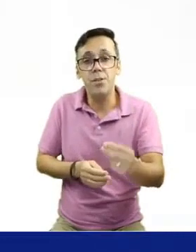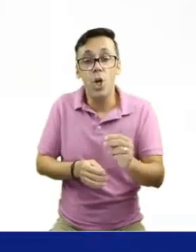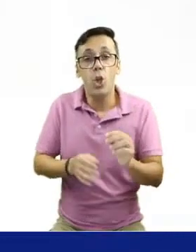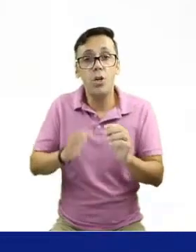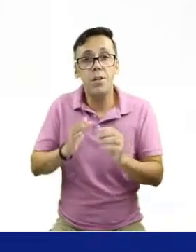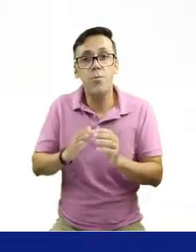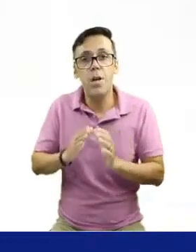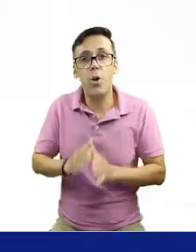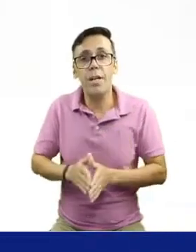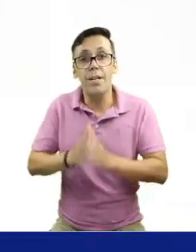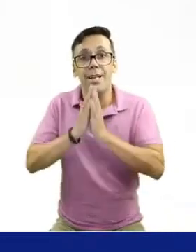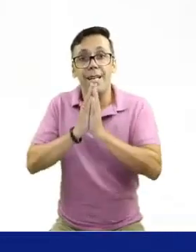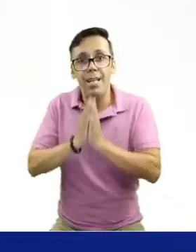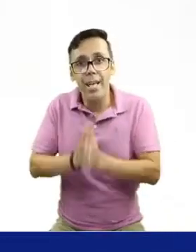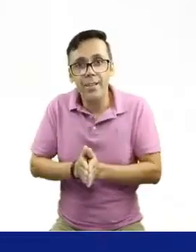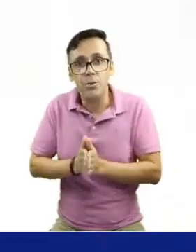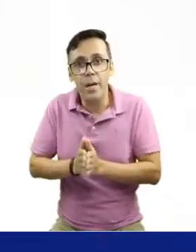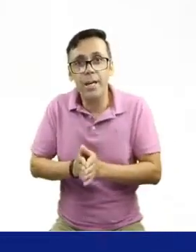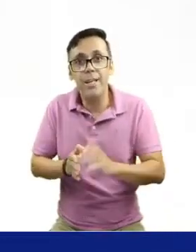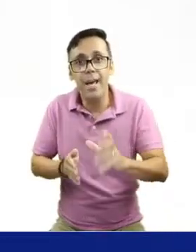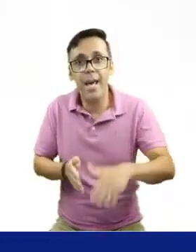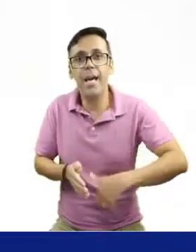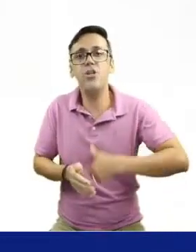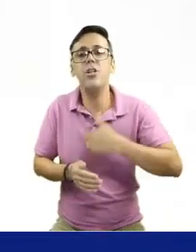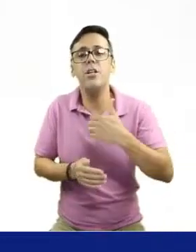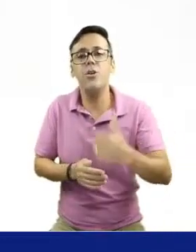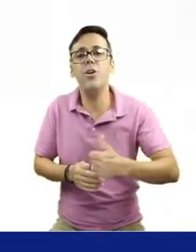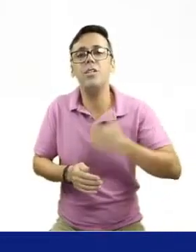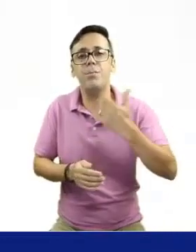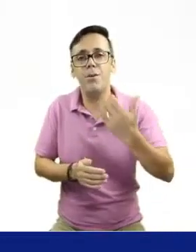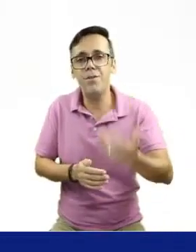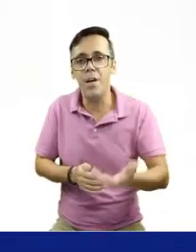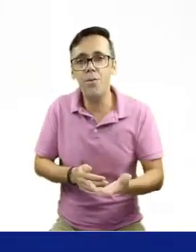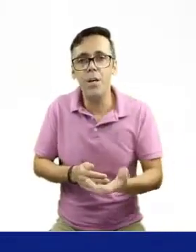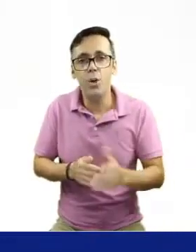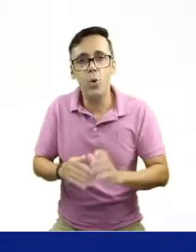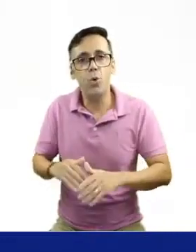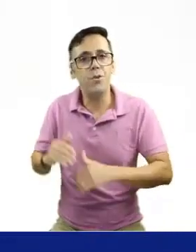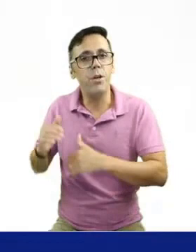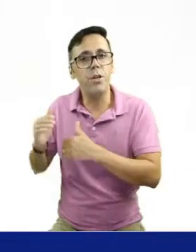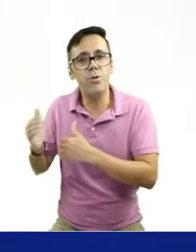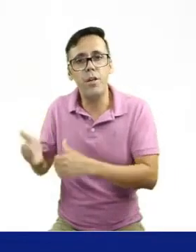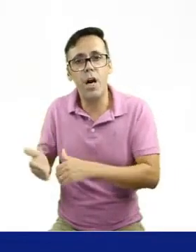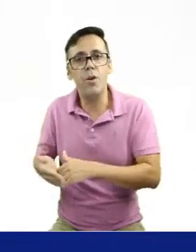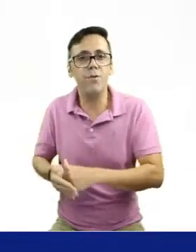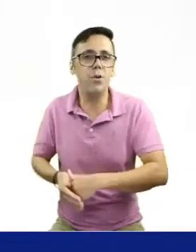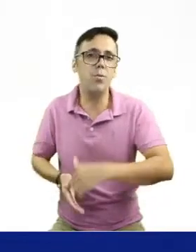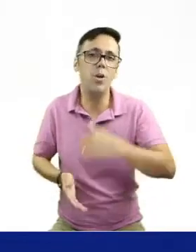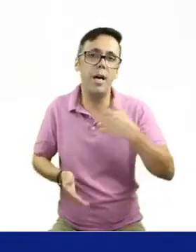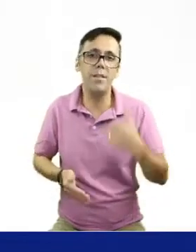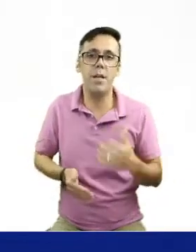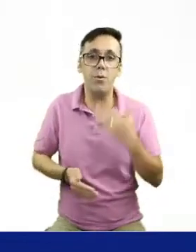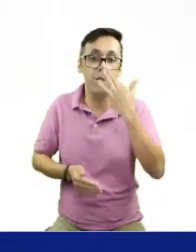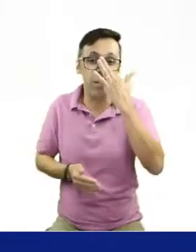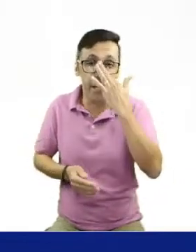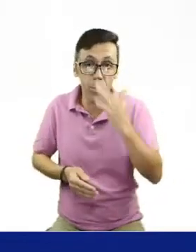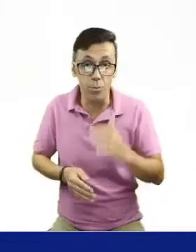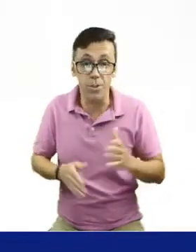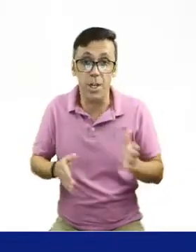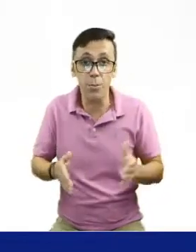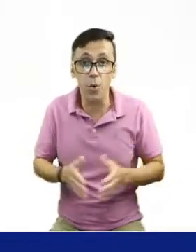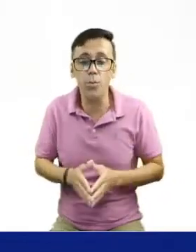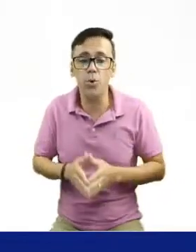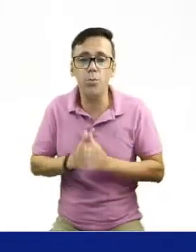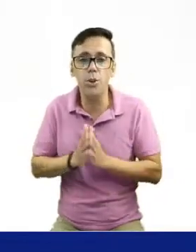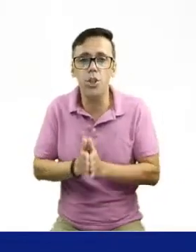mais específicas nós temos agora leis não é que regem a nossa profissão do Conselho Nacional que foram homologados lá no